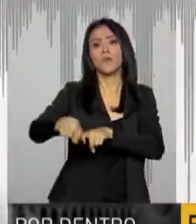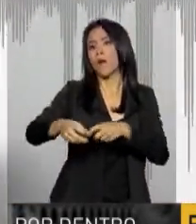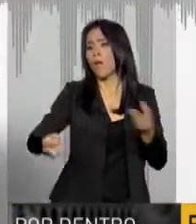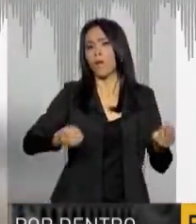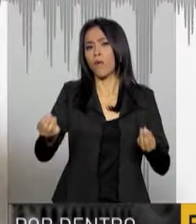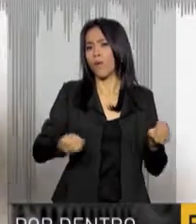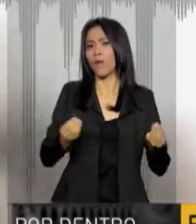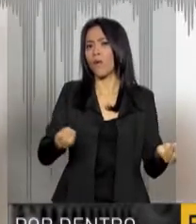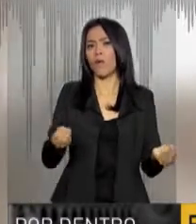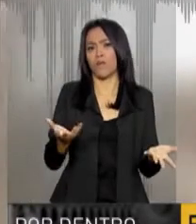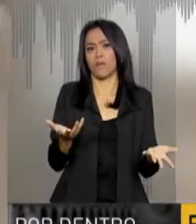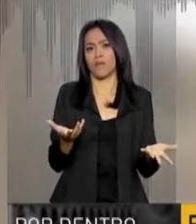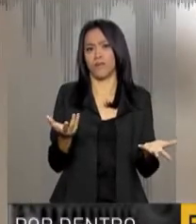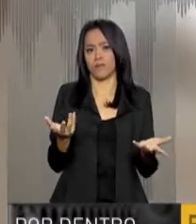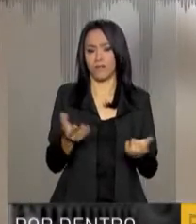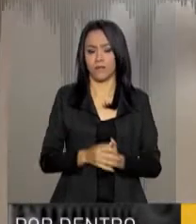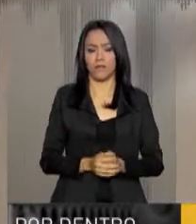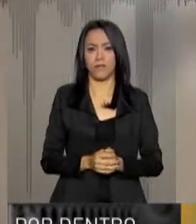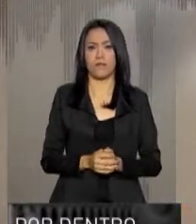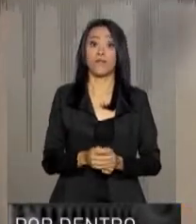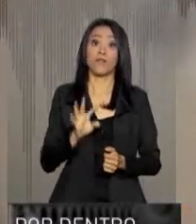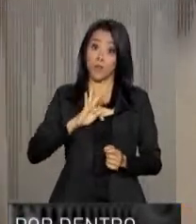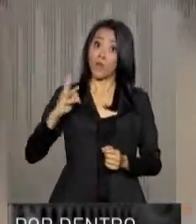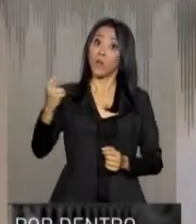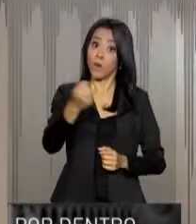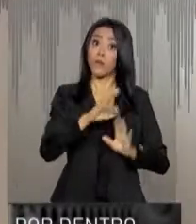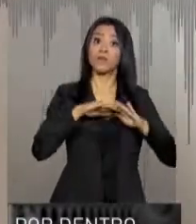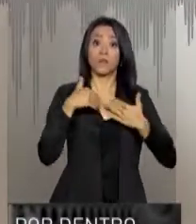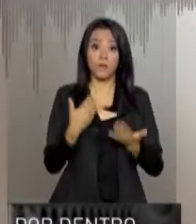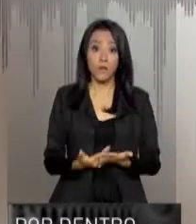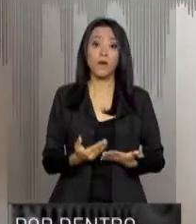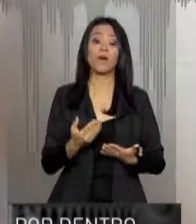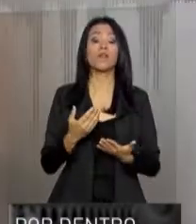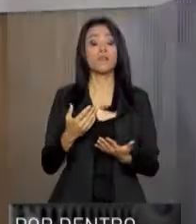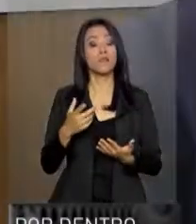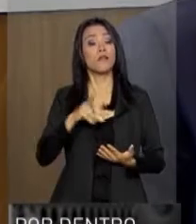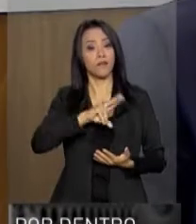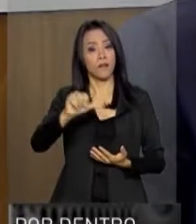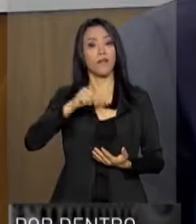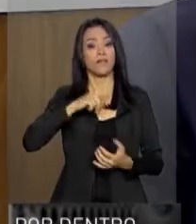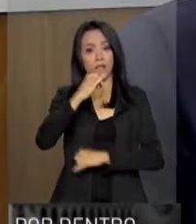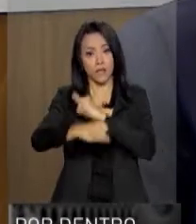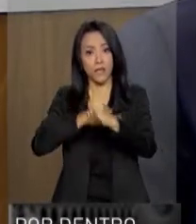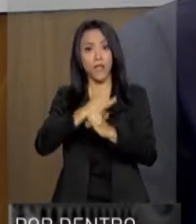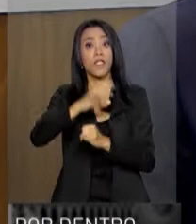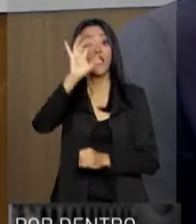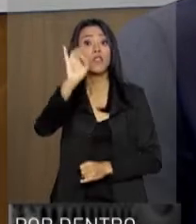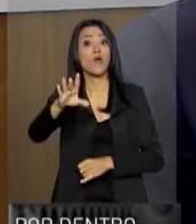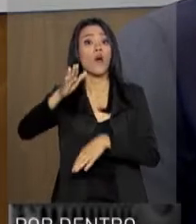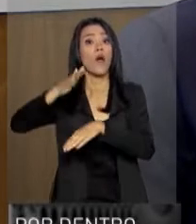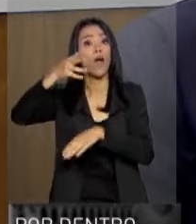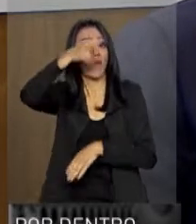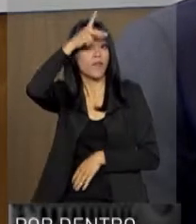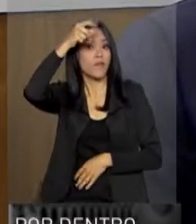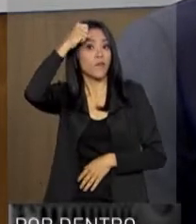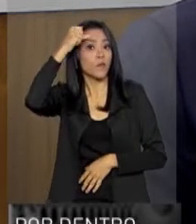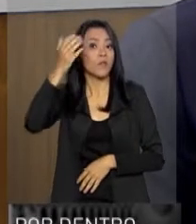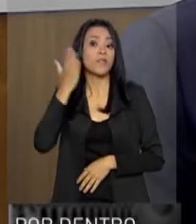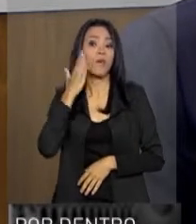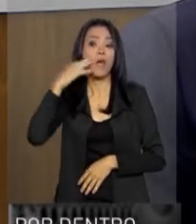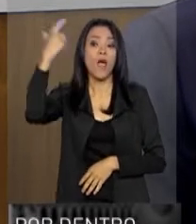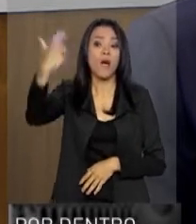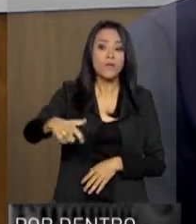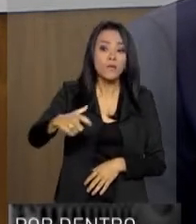claro fico no programa todas elas terão banda larga basta a prefeitura identificar região as